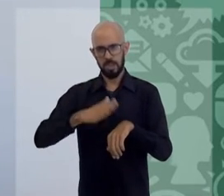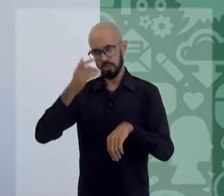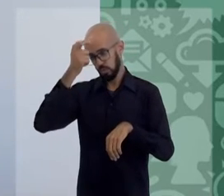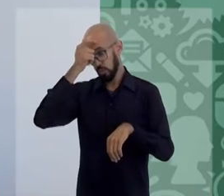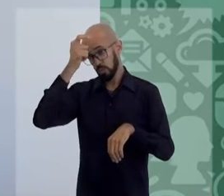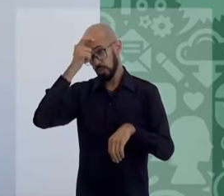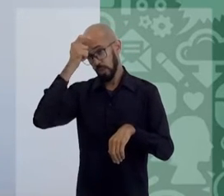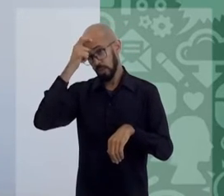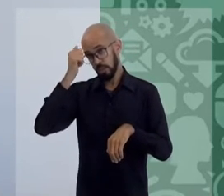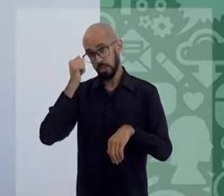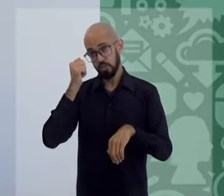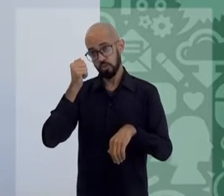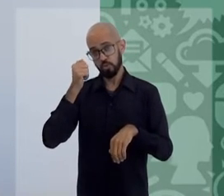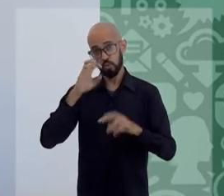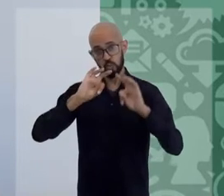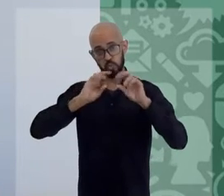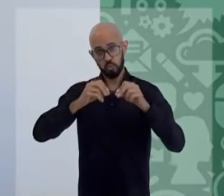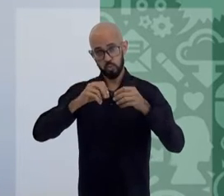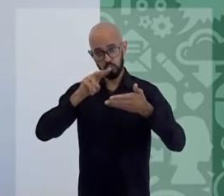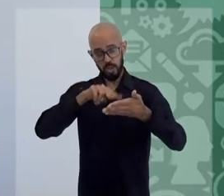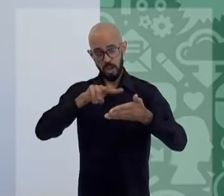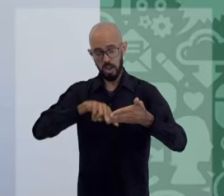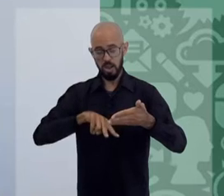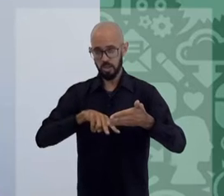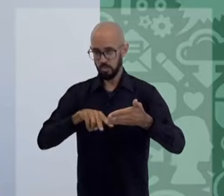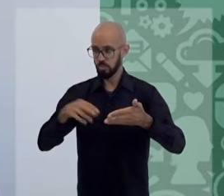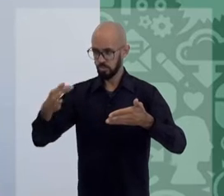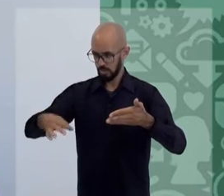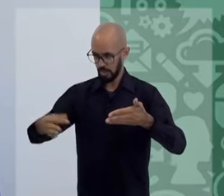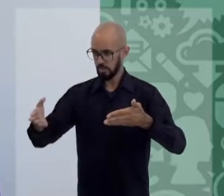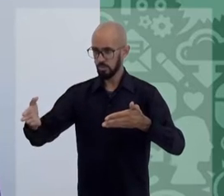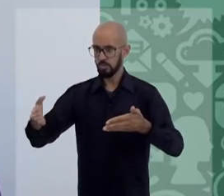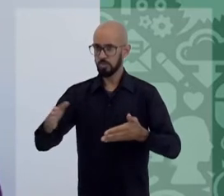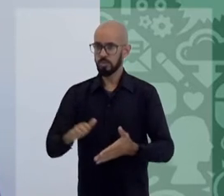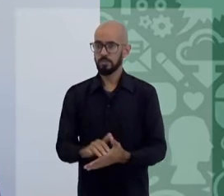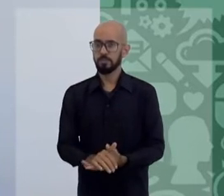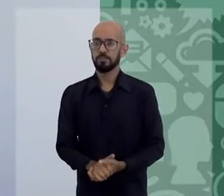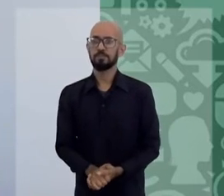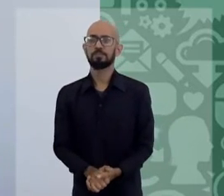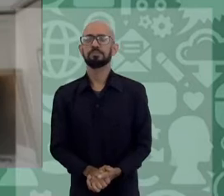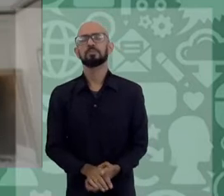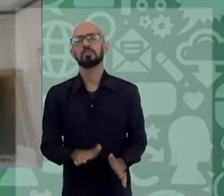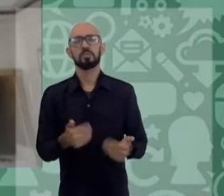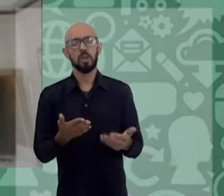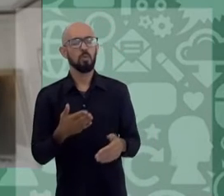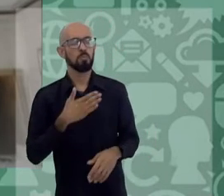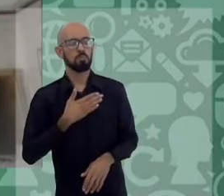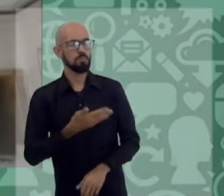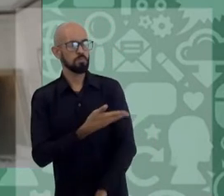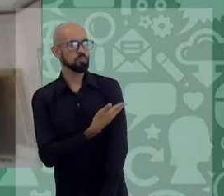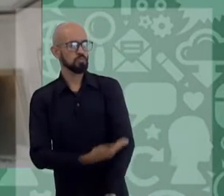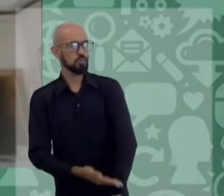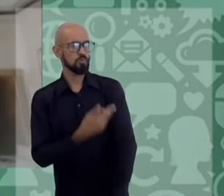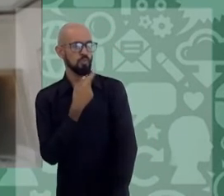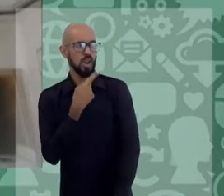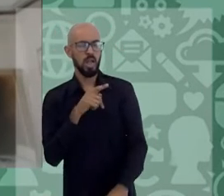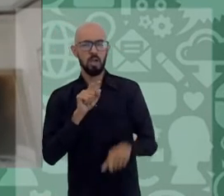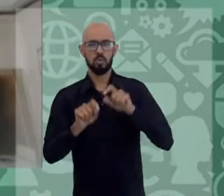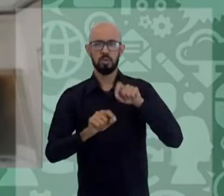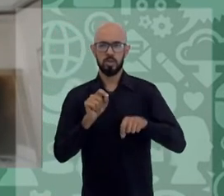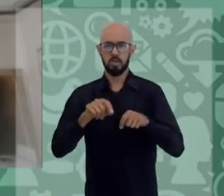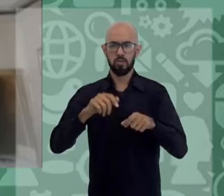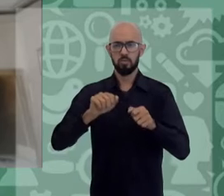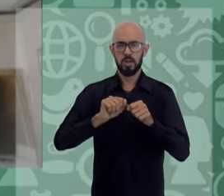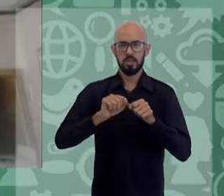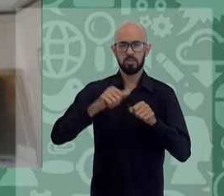nesse momento ter mais consciência ainda do que é lido e absorvido das redes, né? É, eu costumo dizer, eu